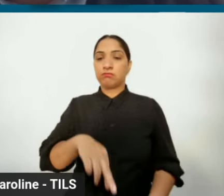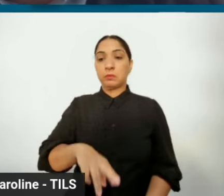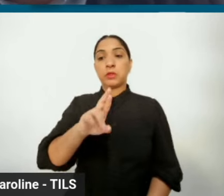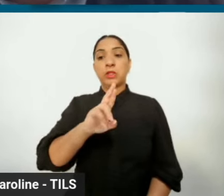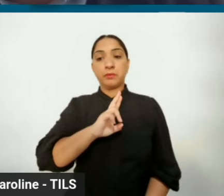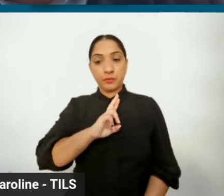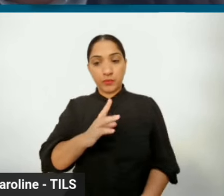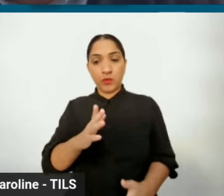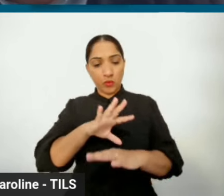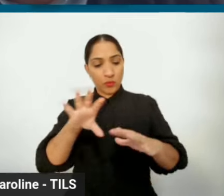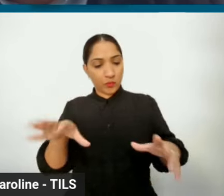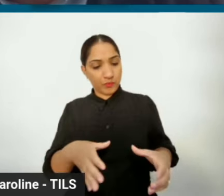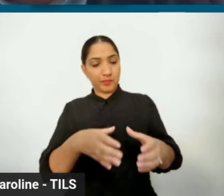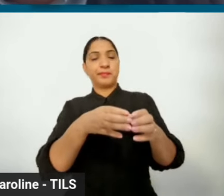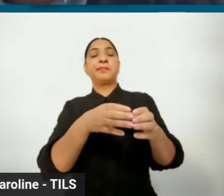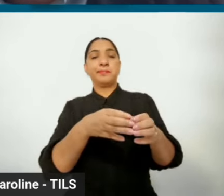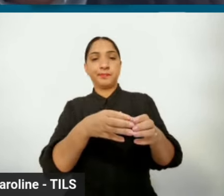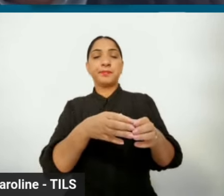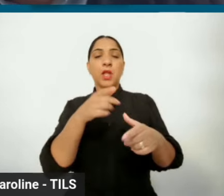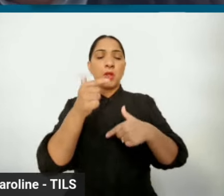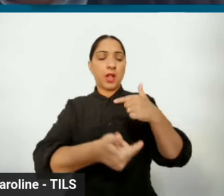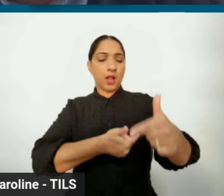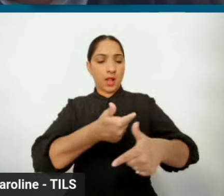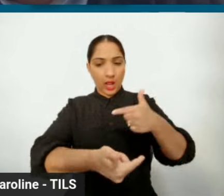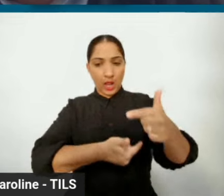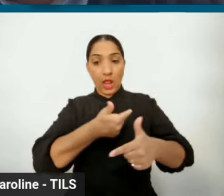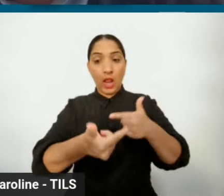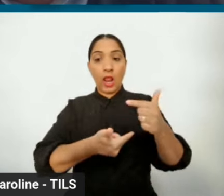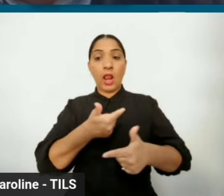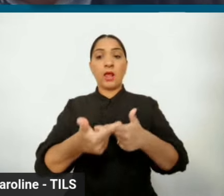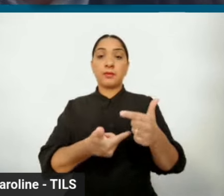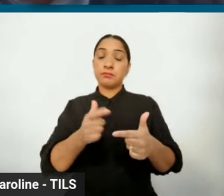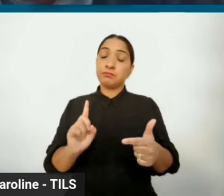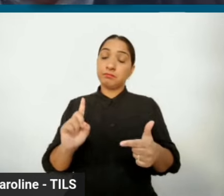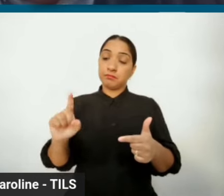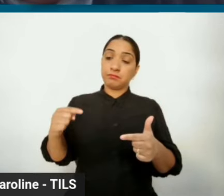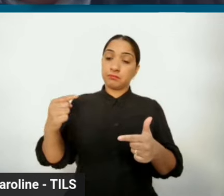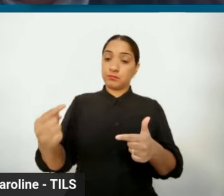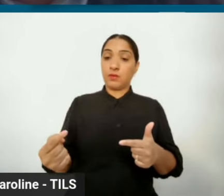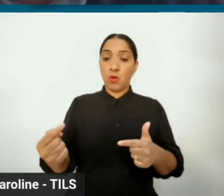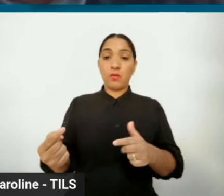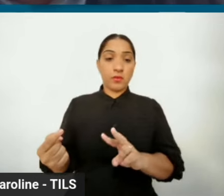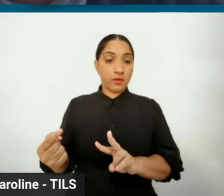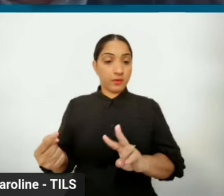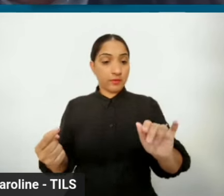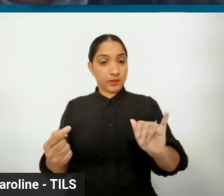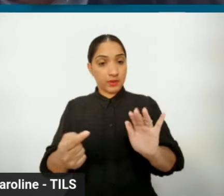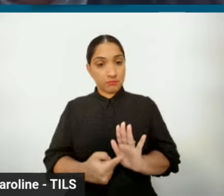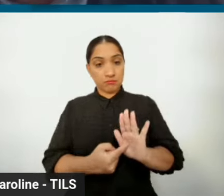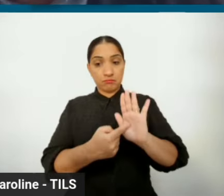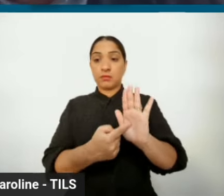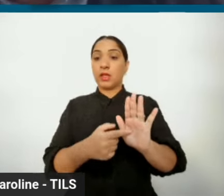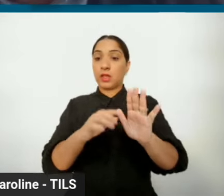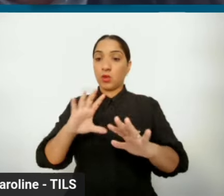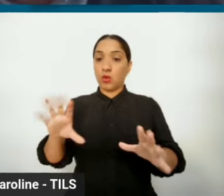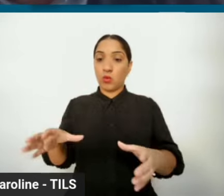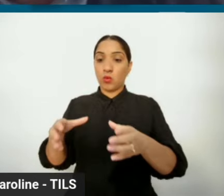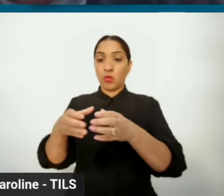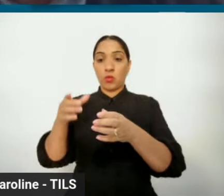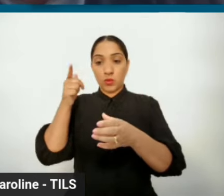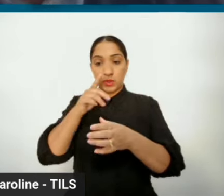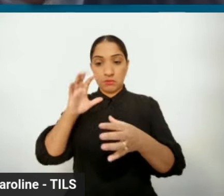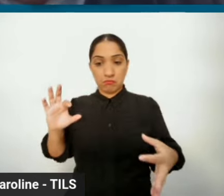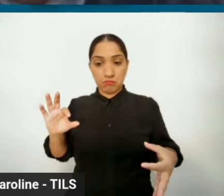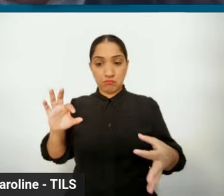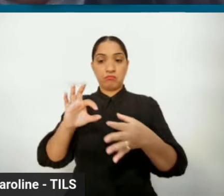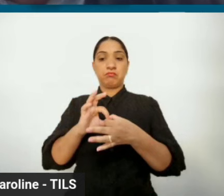do grupo de trabalho e, a partir disso, enfim, termos então a unificação